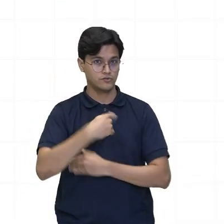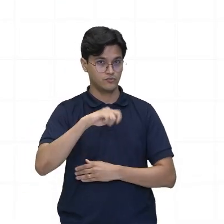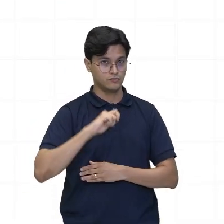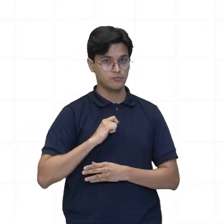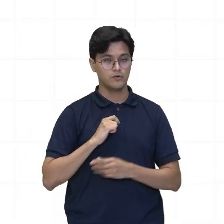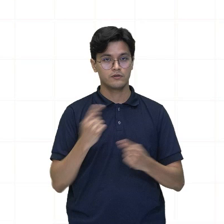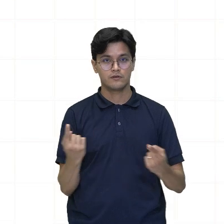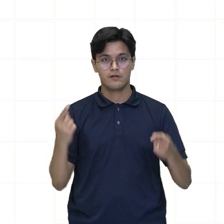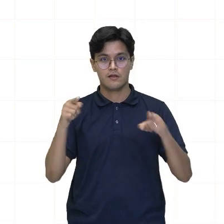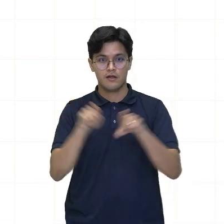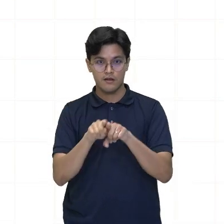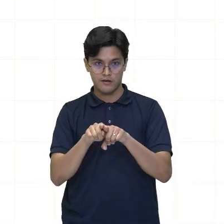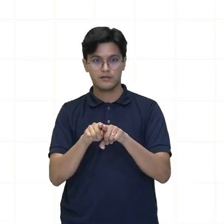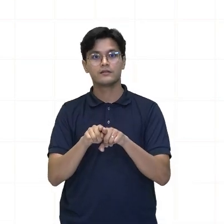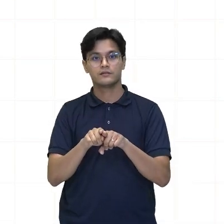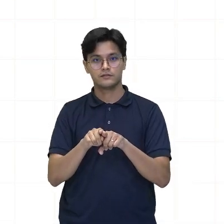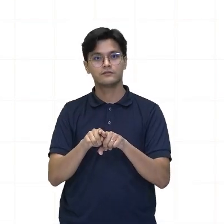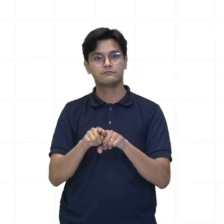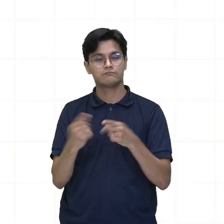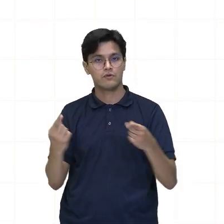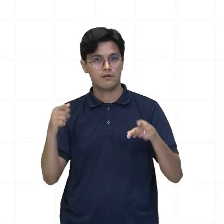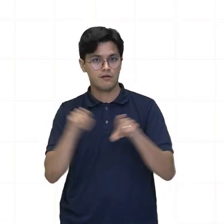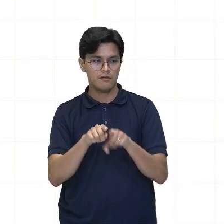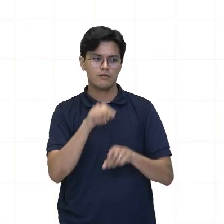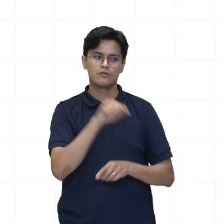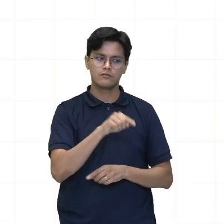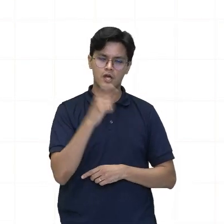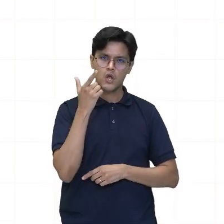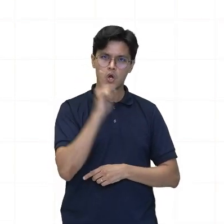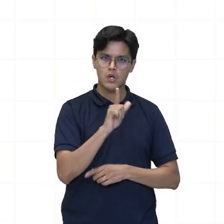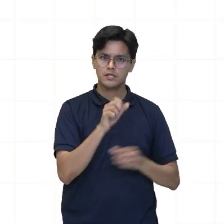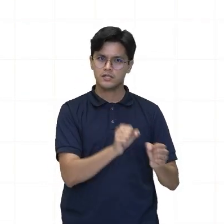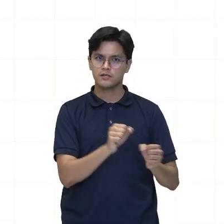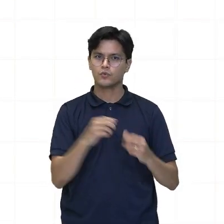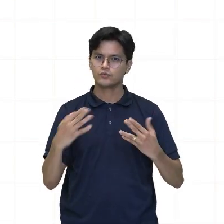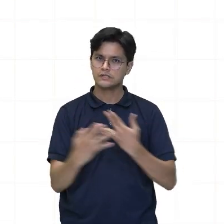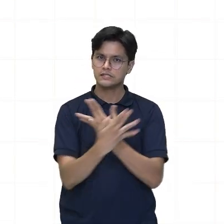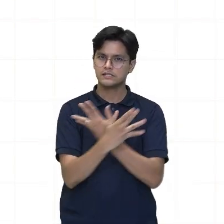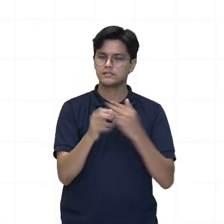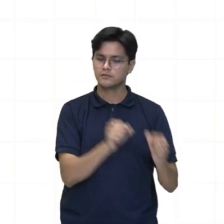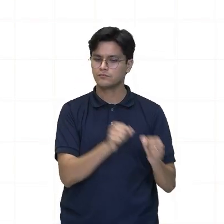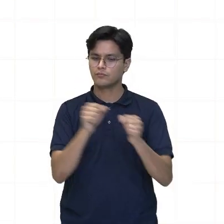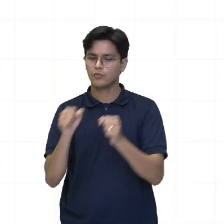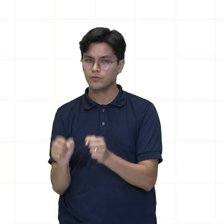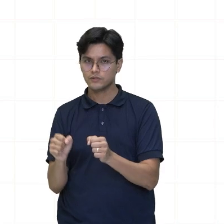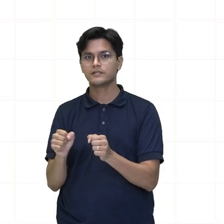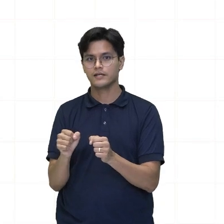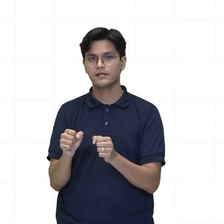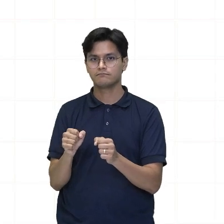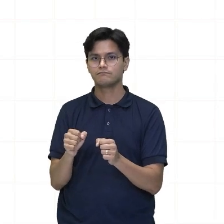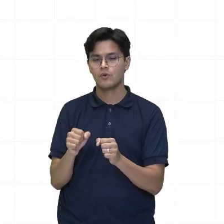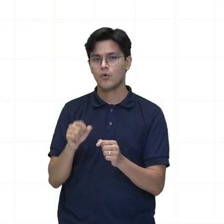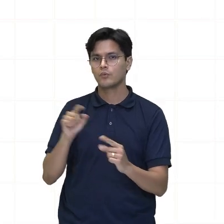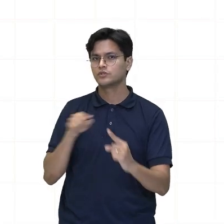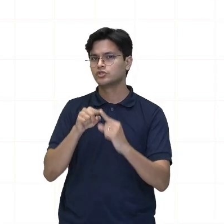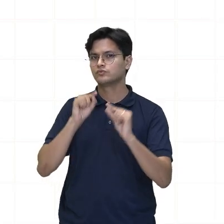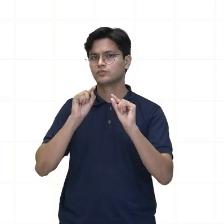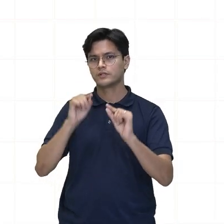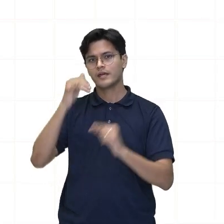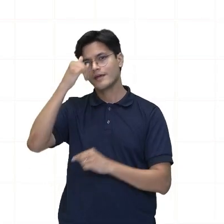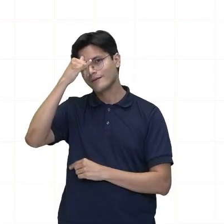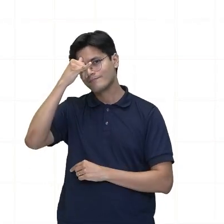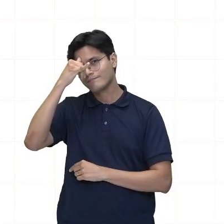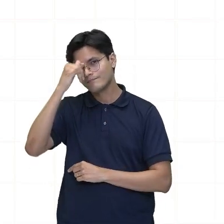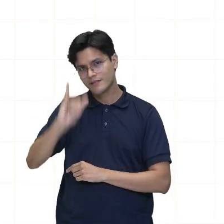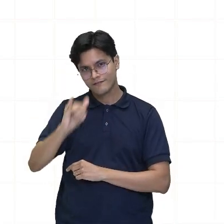dos espanhóis, foram colocados no poder para impedir que rebeliões acontecessem. O controle